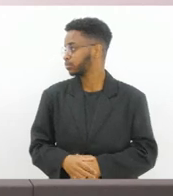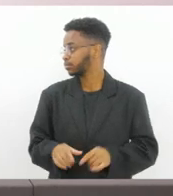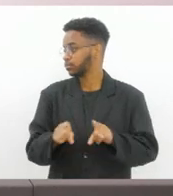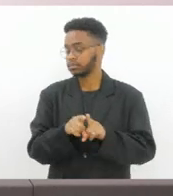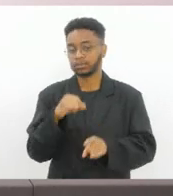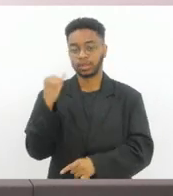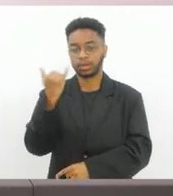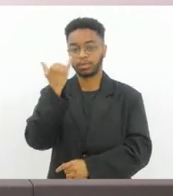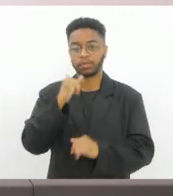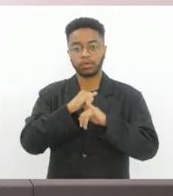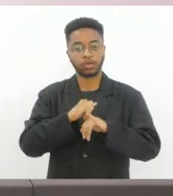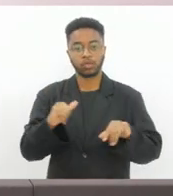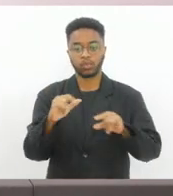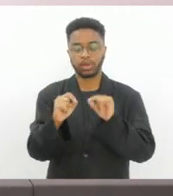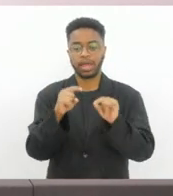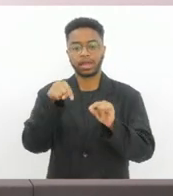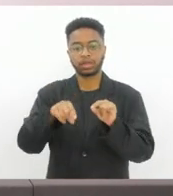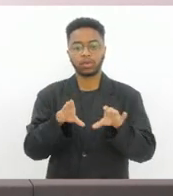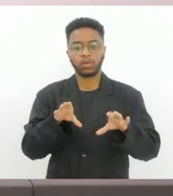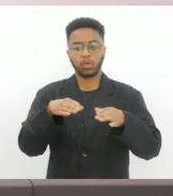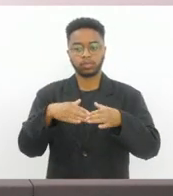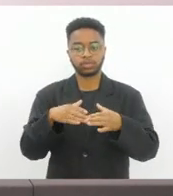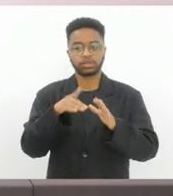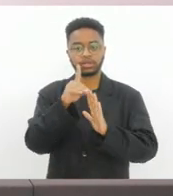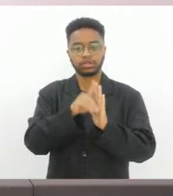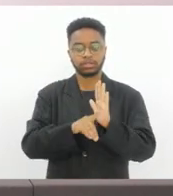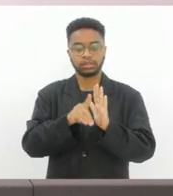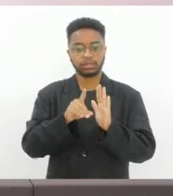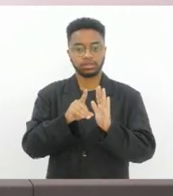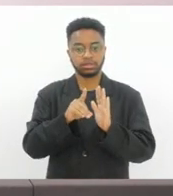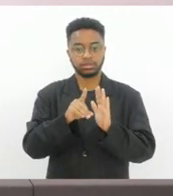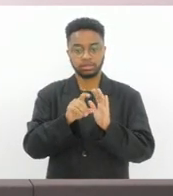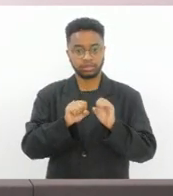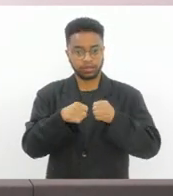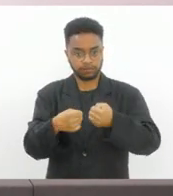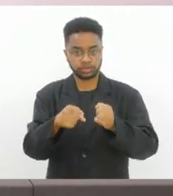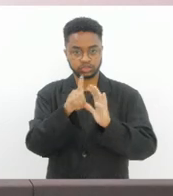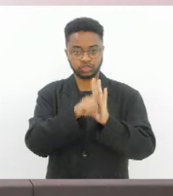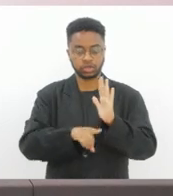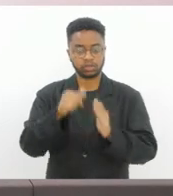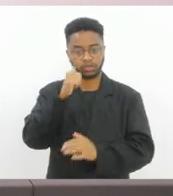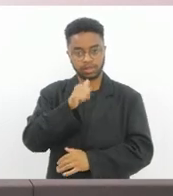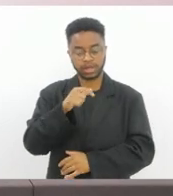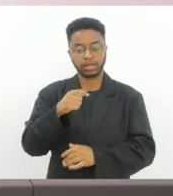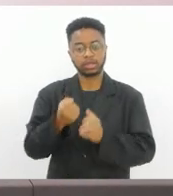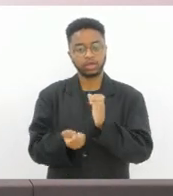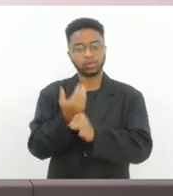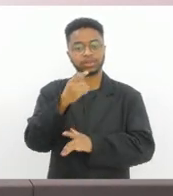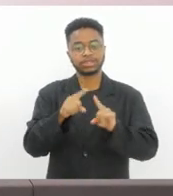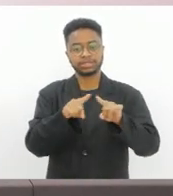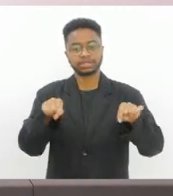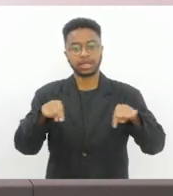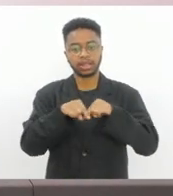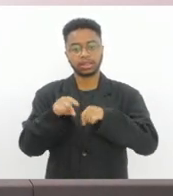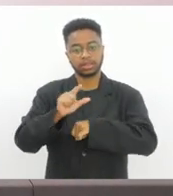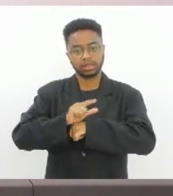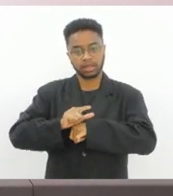que esta Comissão de Defesa dos Direitos da Mulher lançou a sala Lilás, que é uma sala de